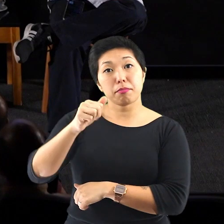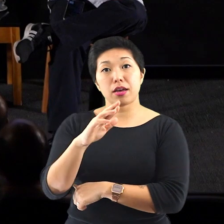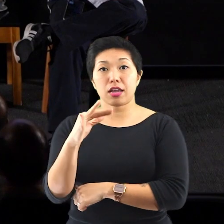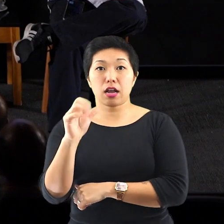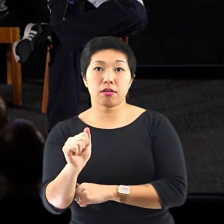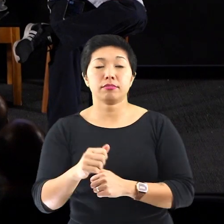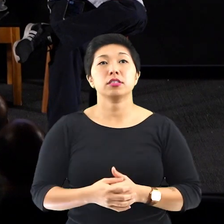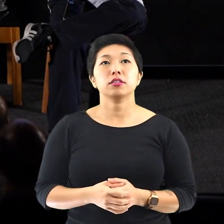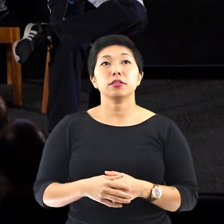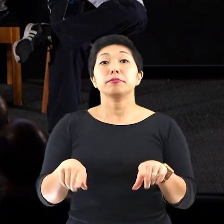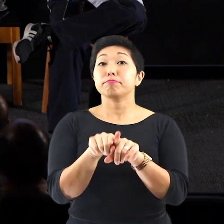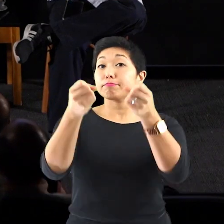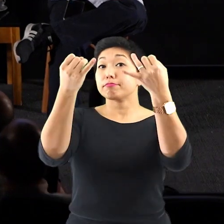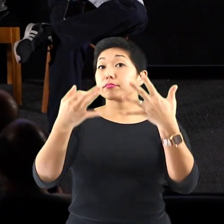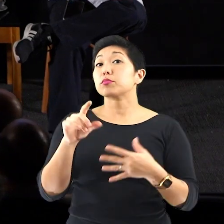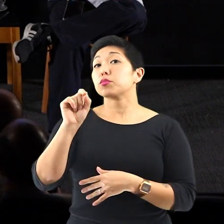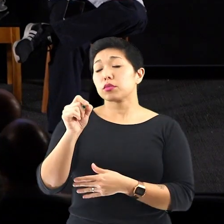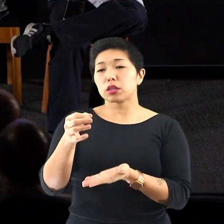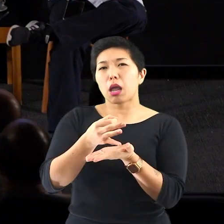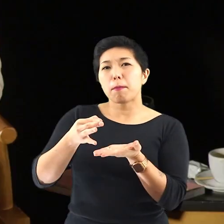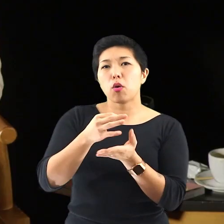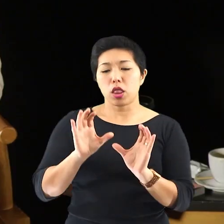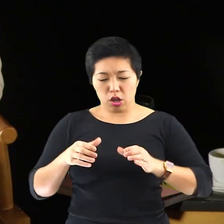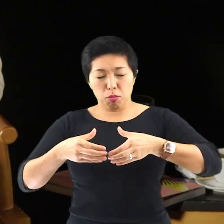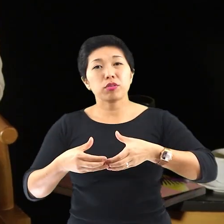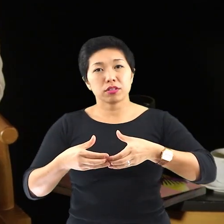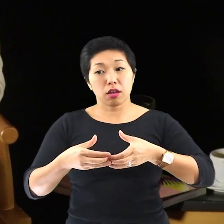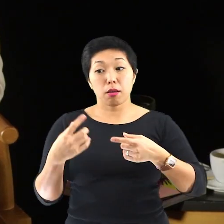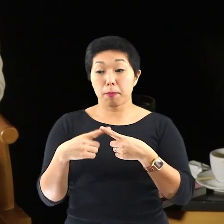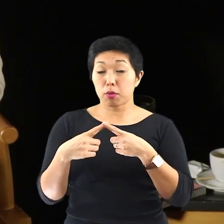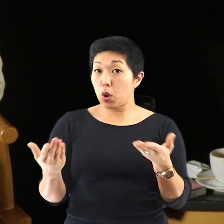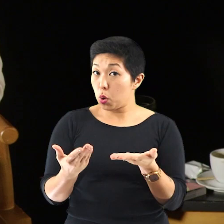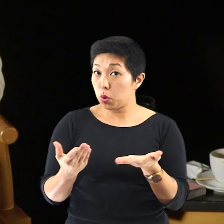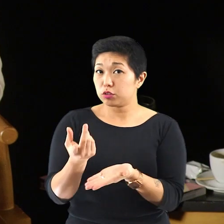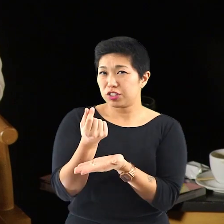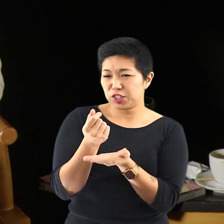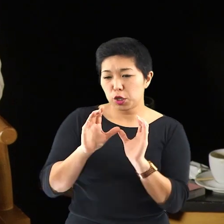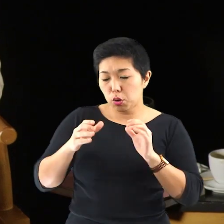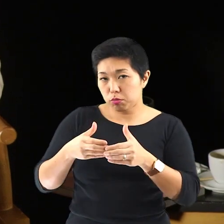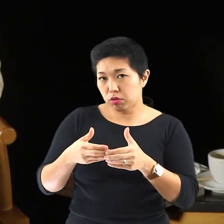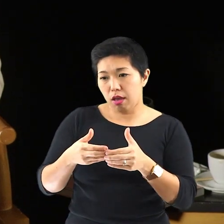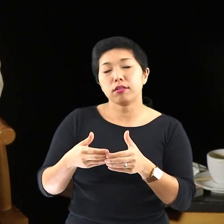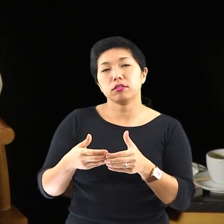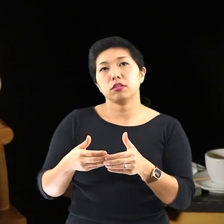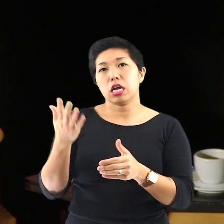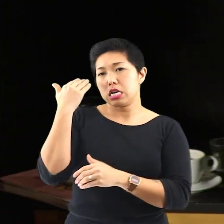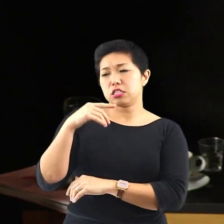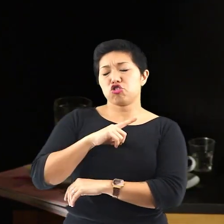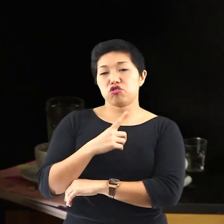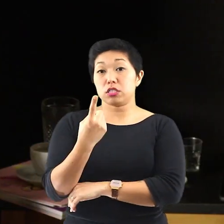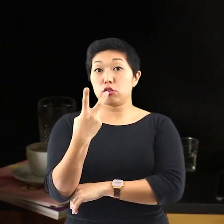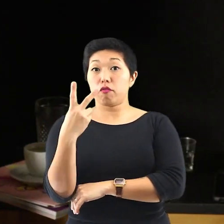eu queria explicar um pouco as moedas comunitárias, porque hoje já tinha passado de